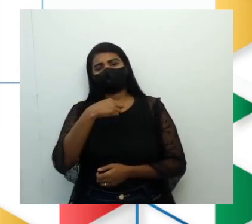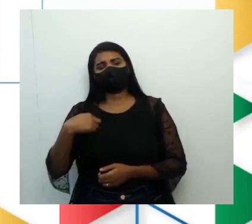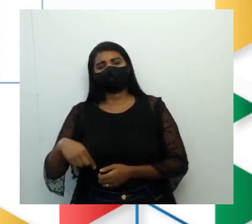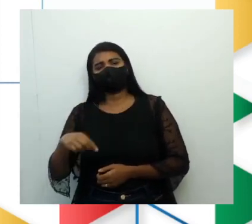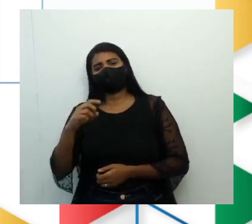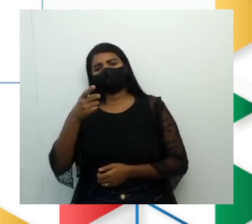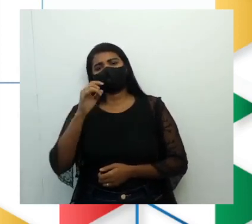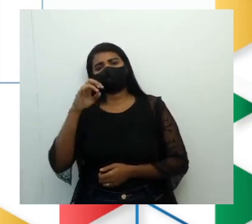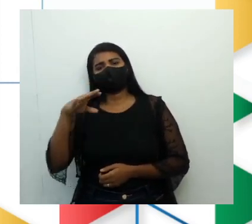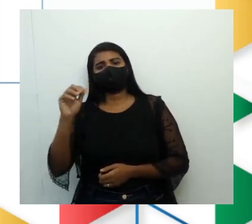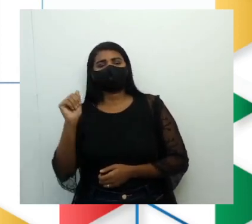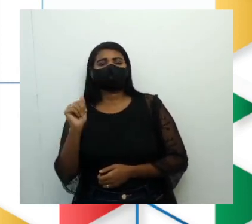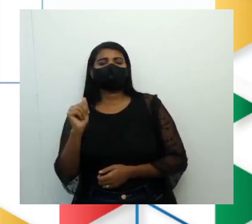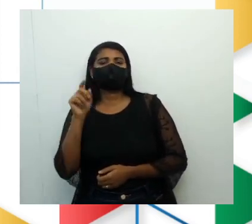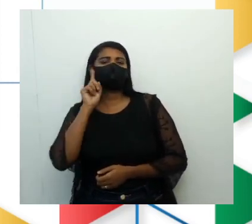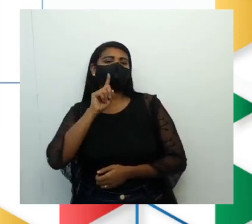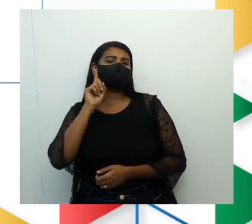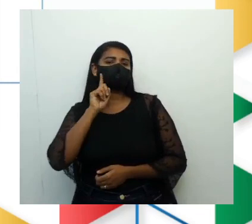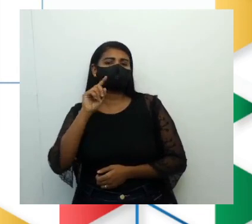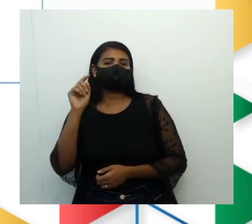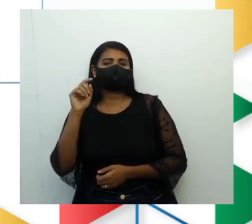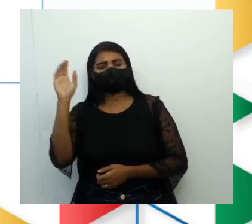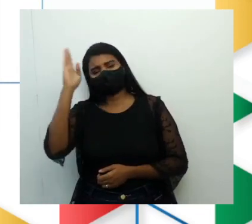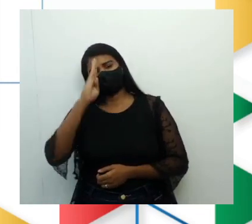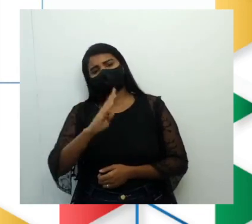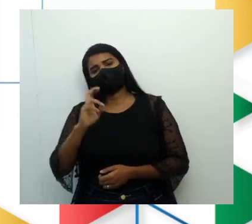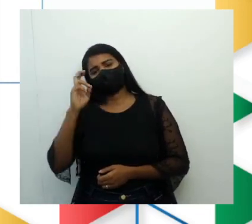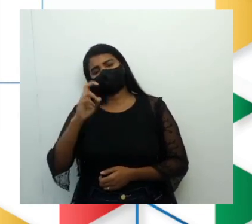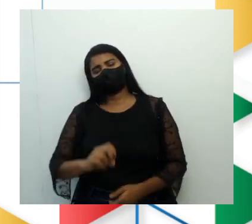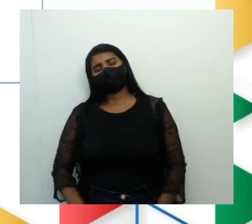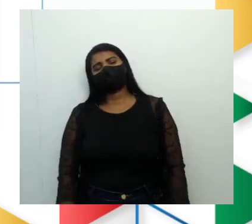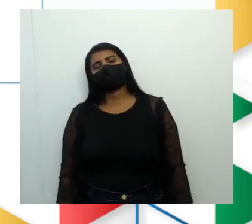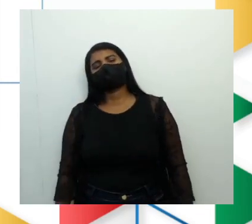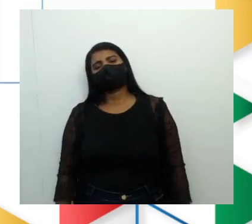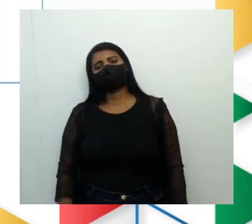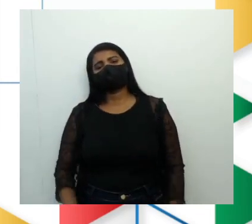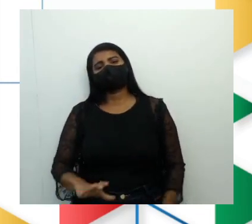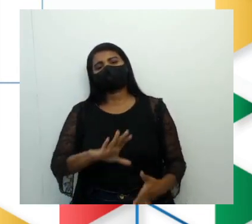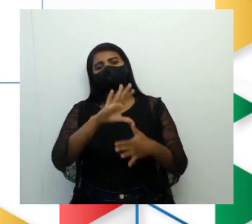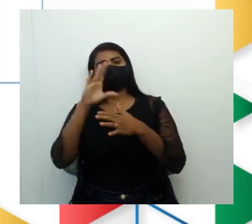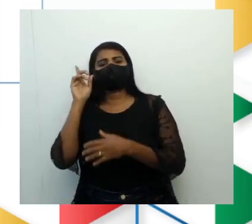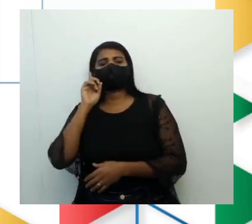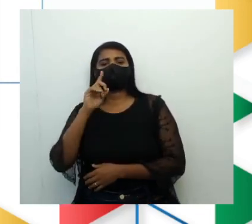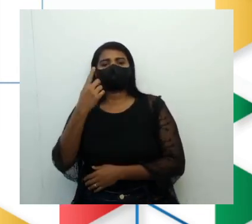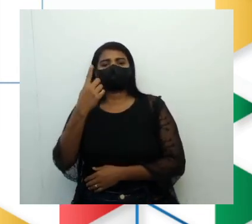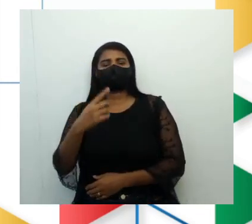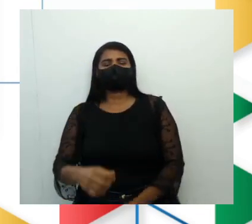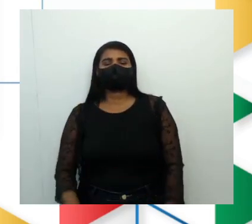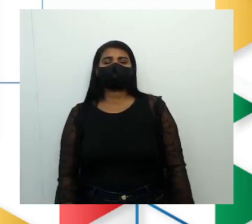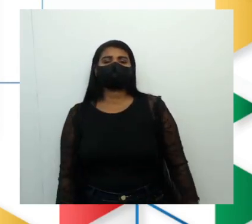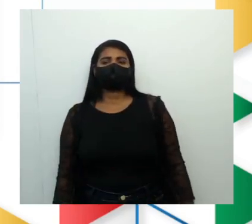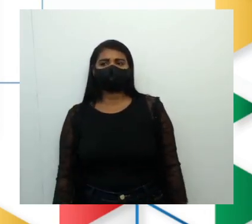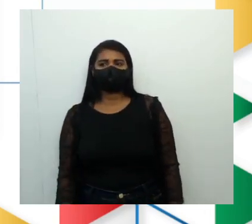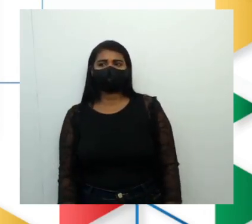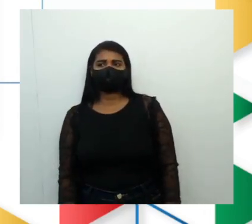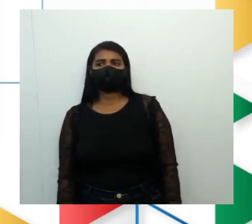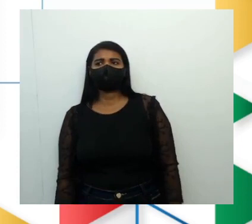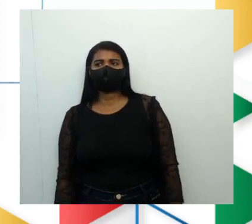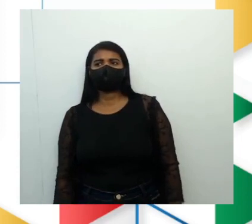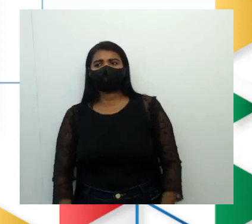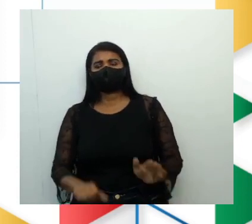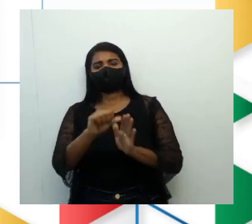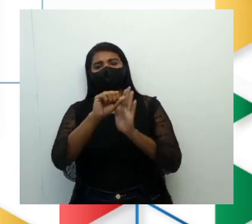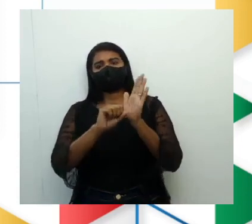o 4º Estados Unidos e o Brasil fica em 5ª posição. Mas na América Latina, ele é o primeiro, tá bom?